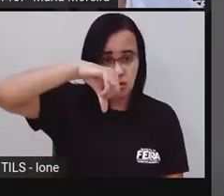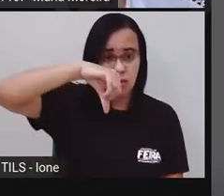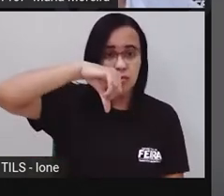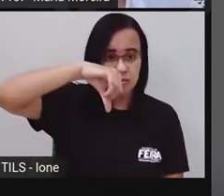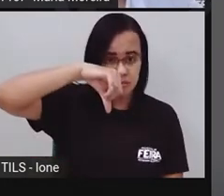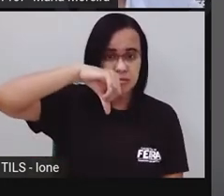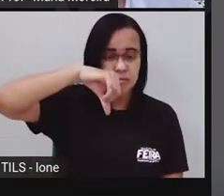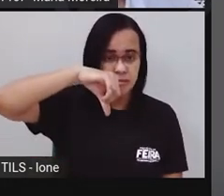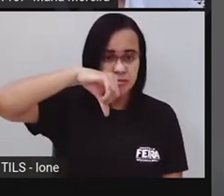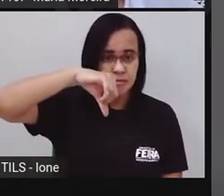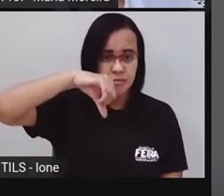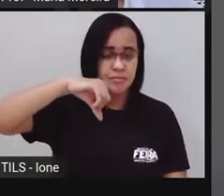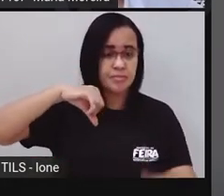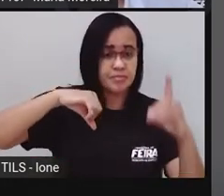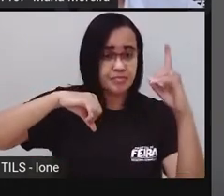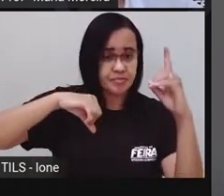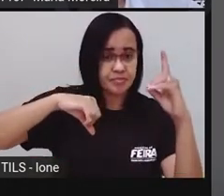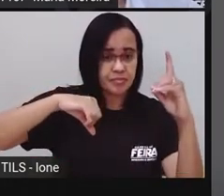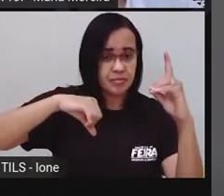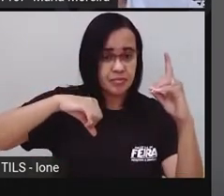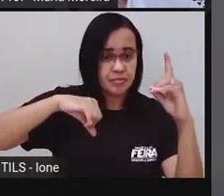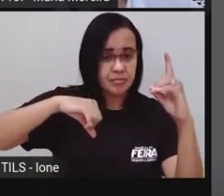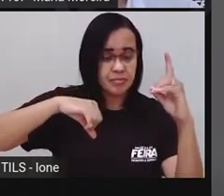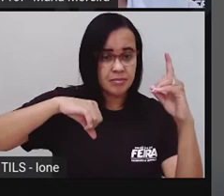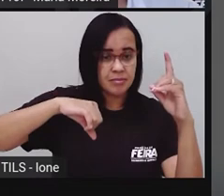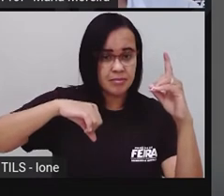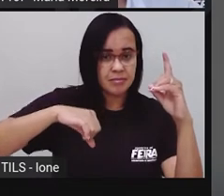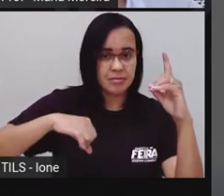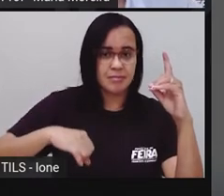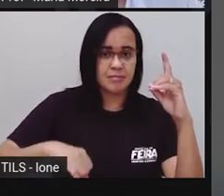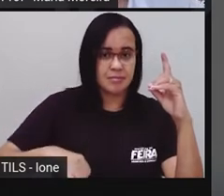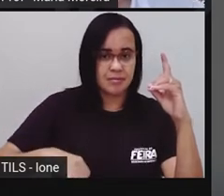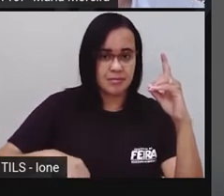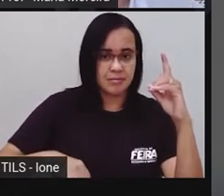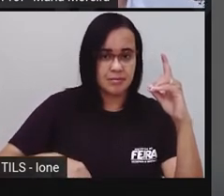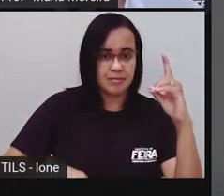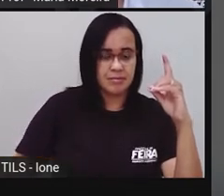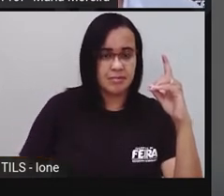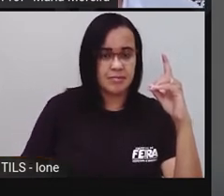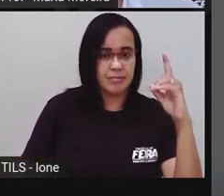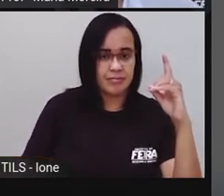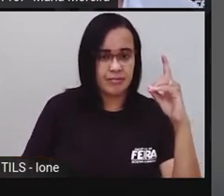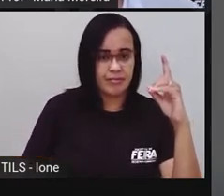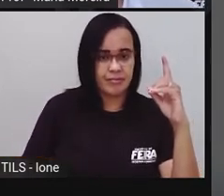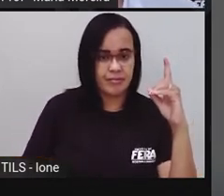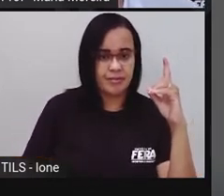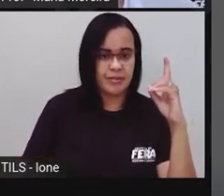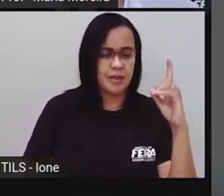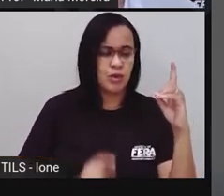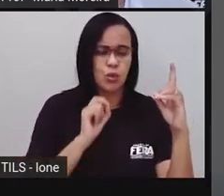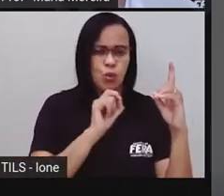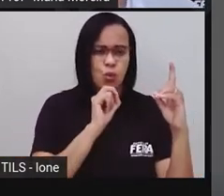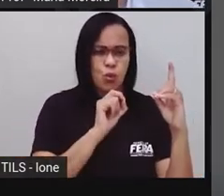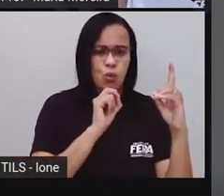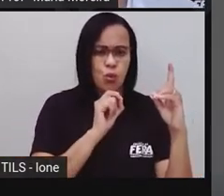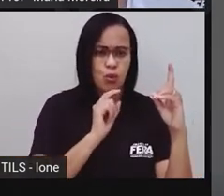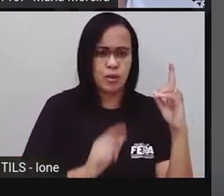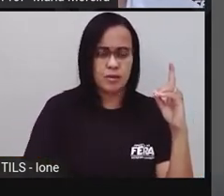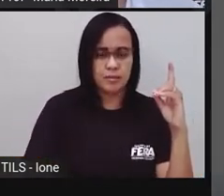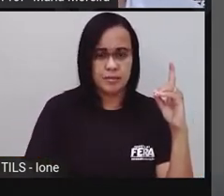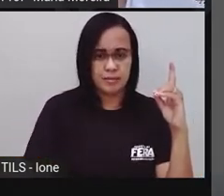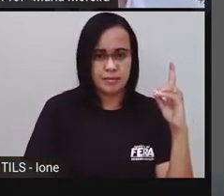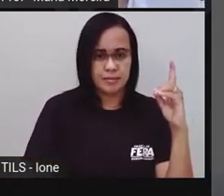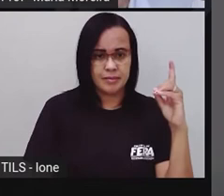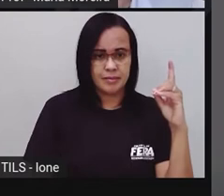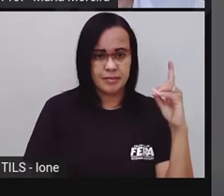certo e dezenas eu tenho quanto ó só para pagar isso aqui que ficou parecendo 91